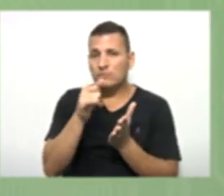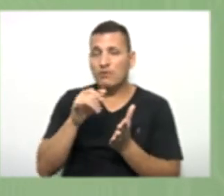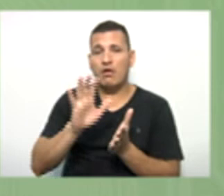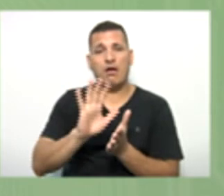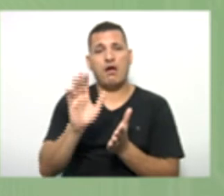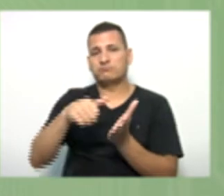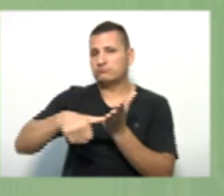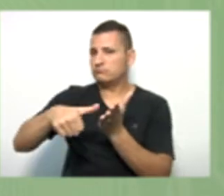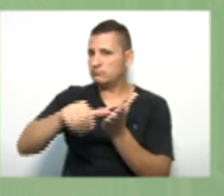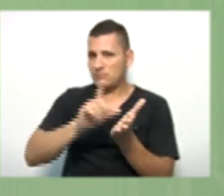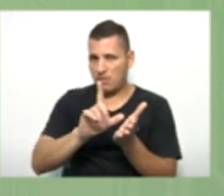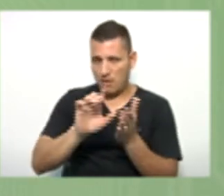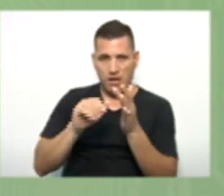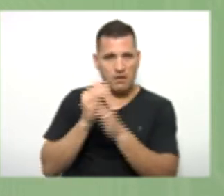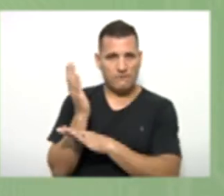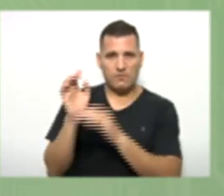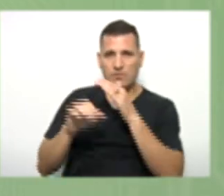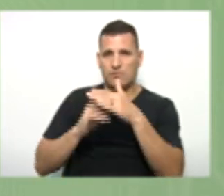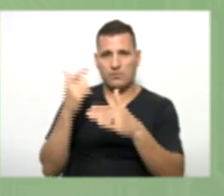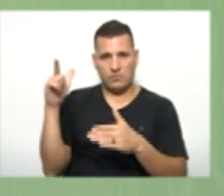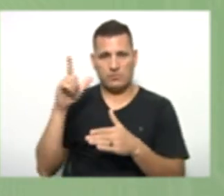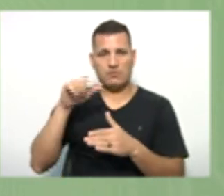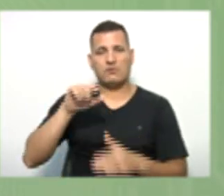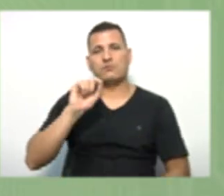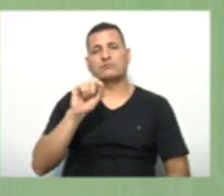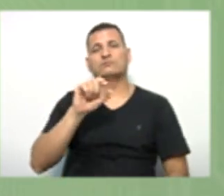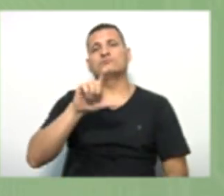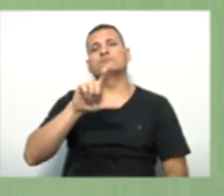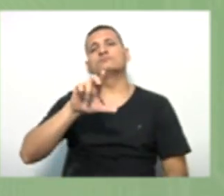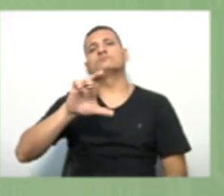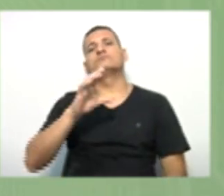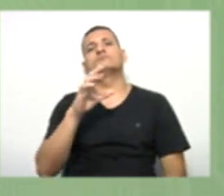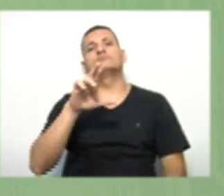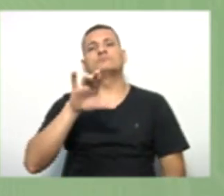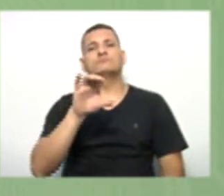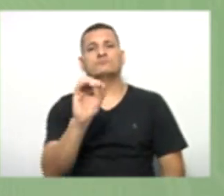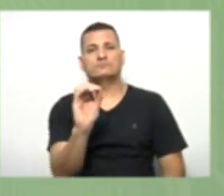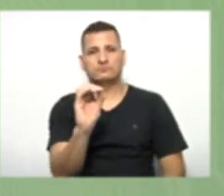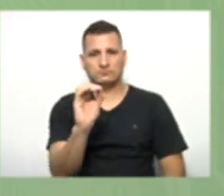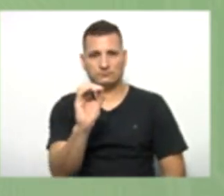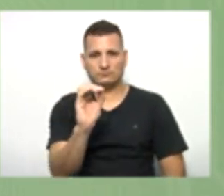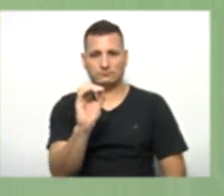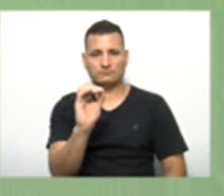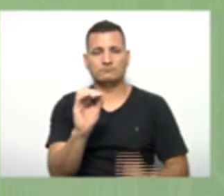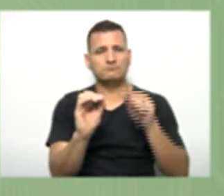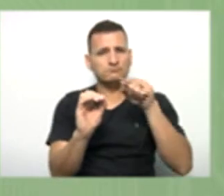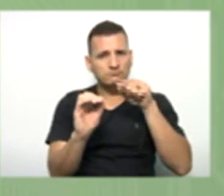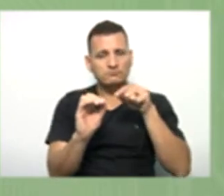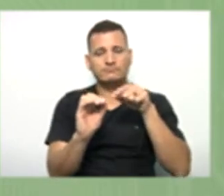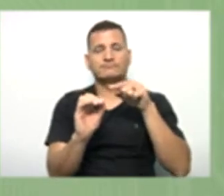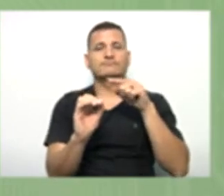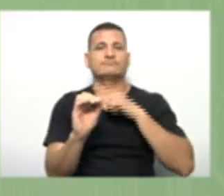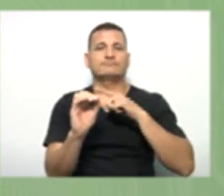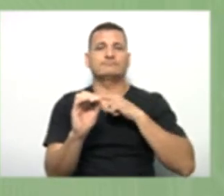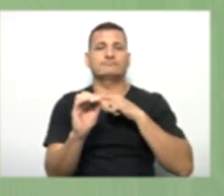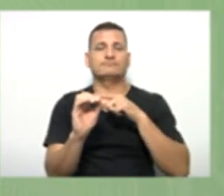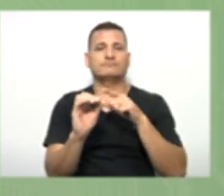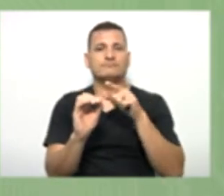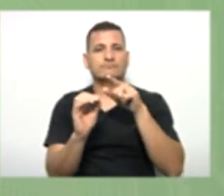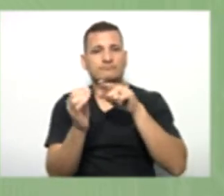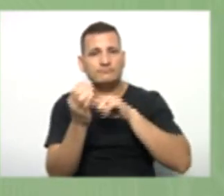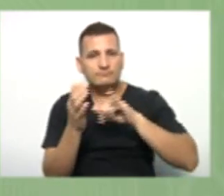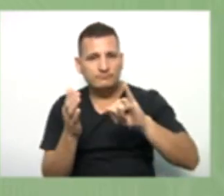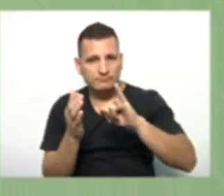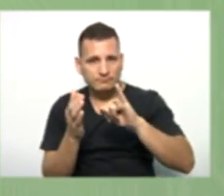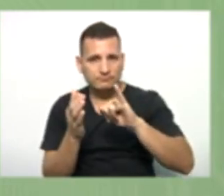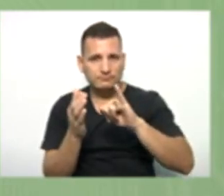de lucro. Lembrando que esse lucro aqui, né, tem os impostos. Então, o ato não